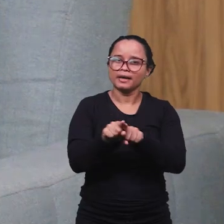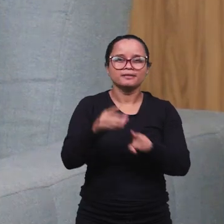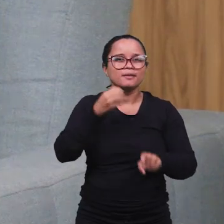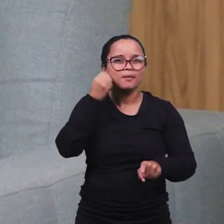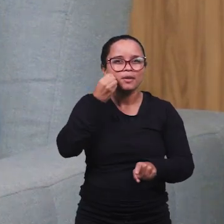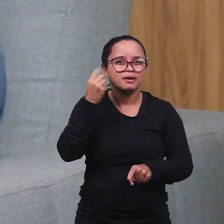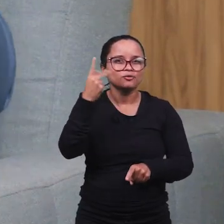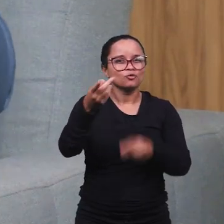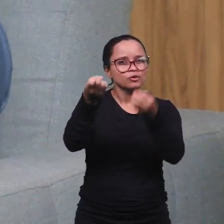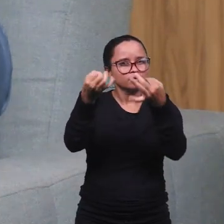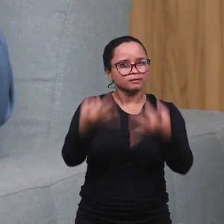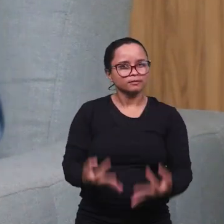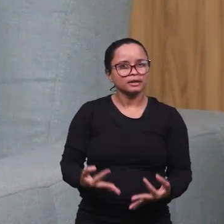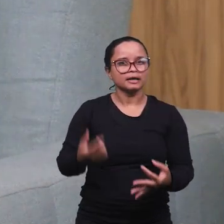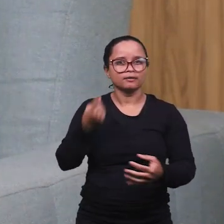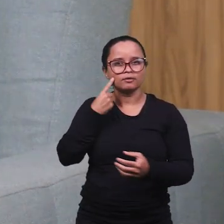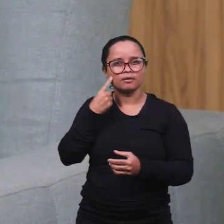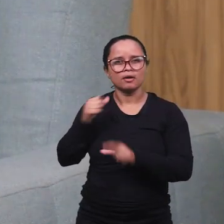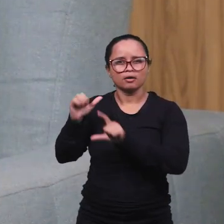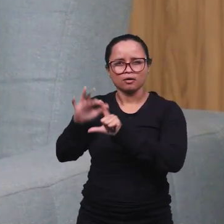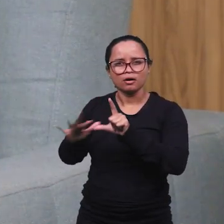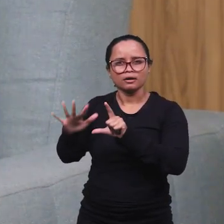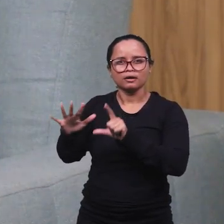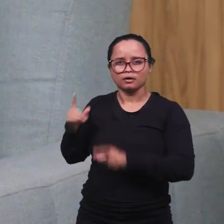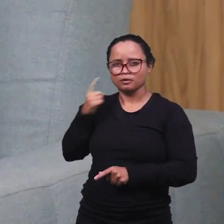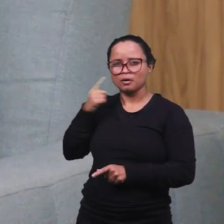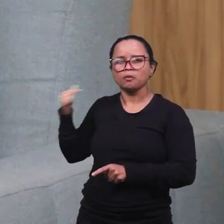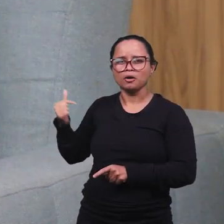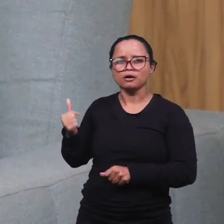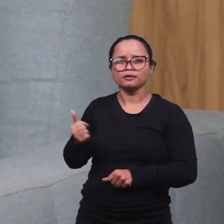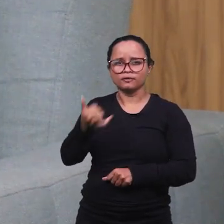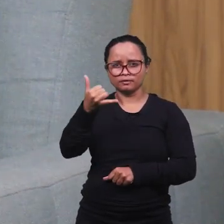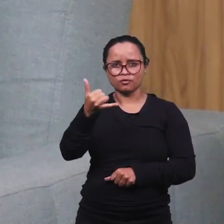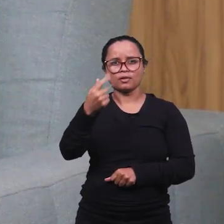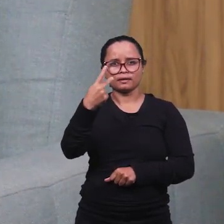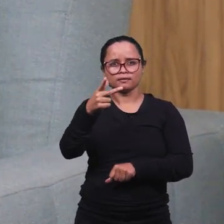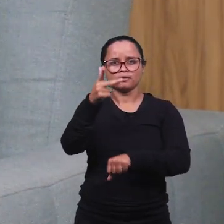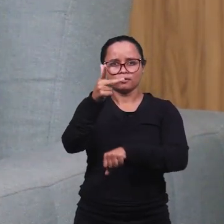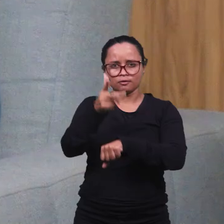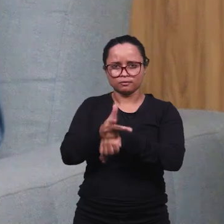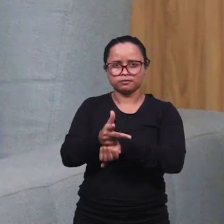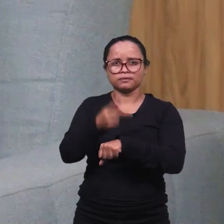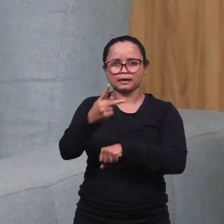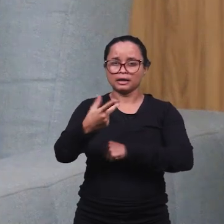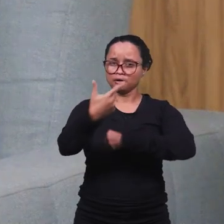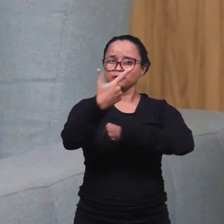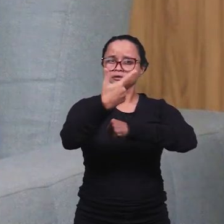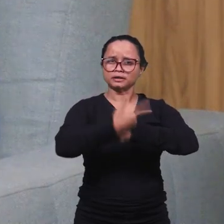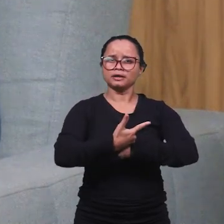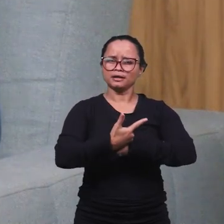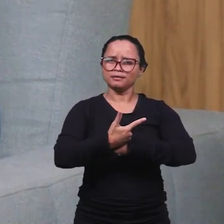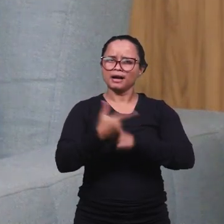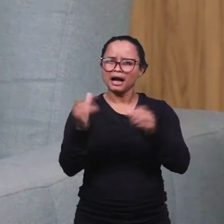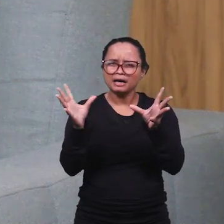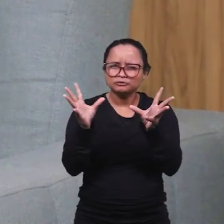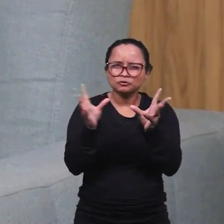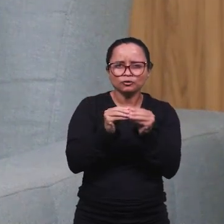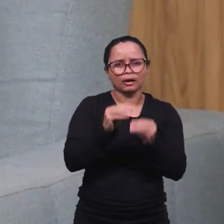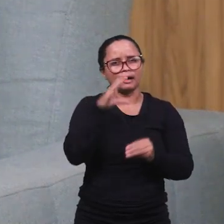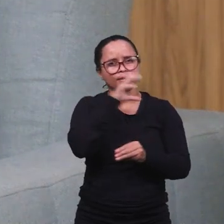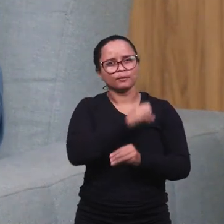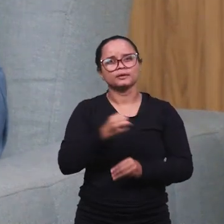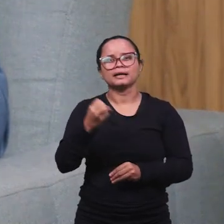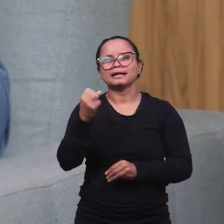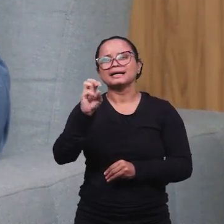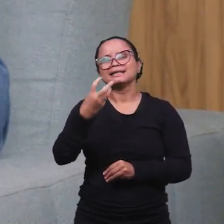seu vídeo também. Está aparecendo agora um QR Code, onde você pode apontar a câmera do seu celular e enviar um vídeo. Grava um vídeo